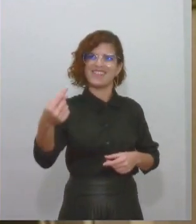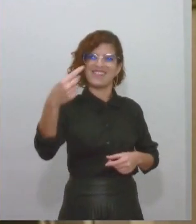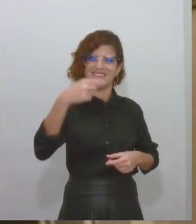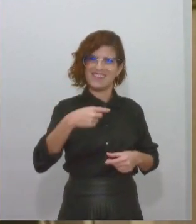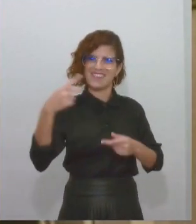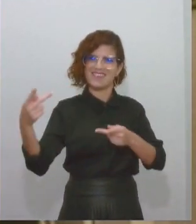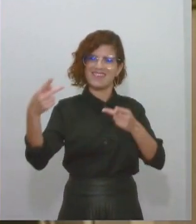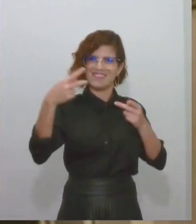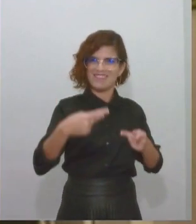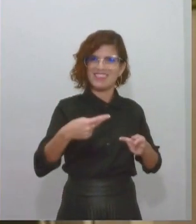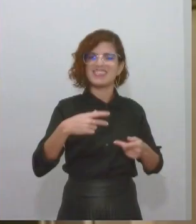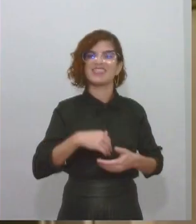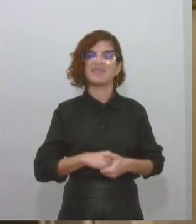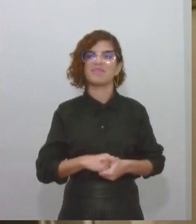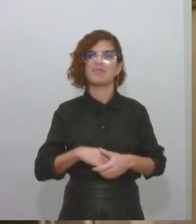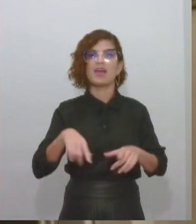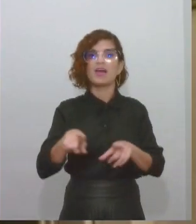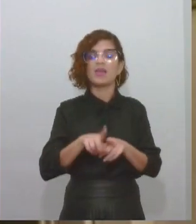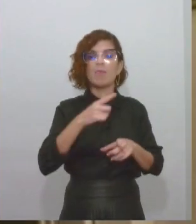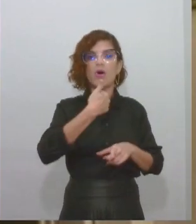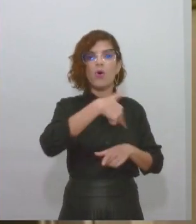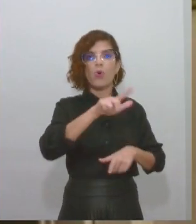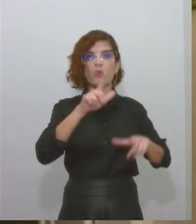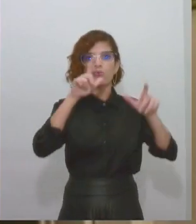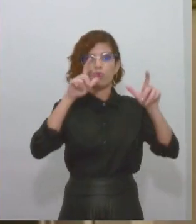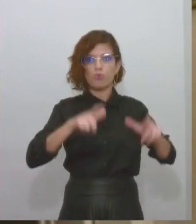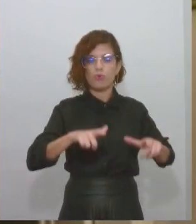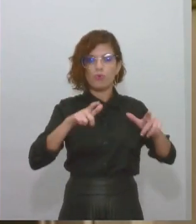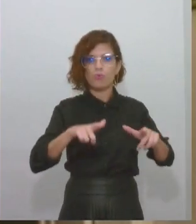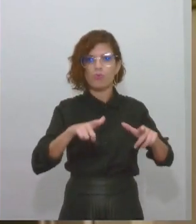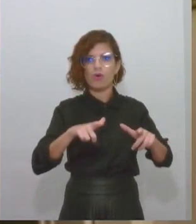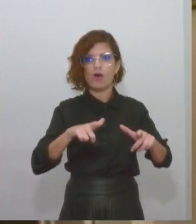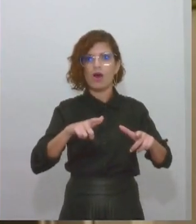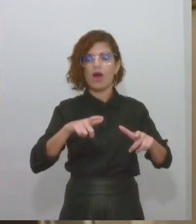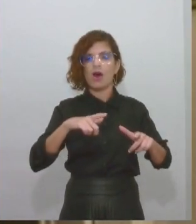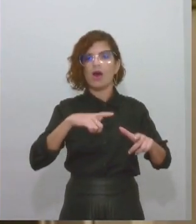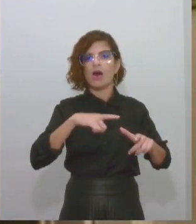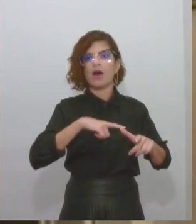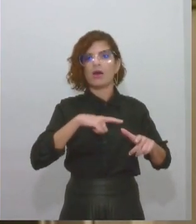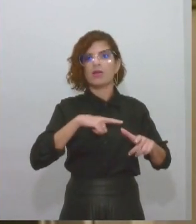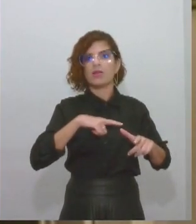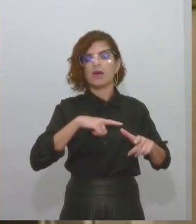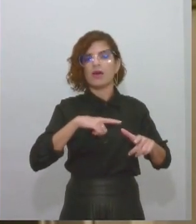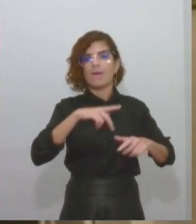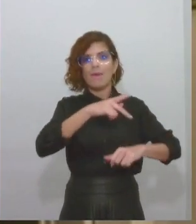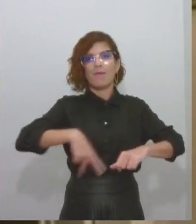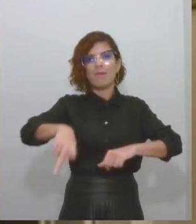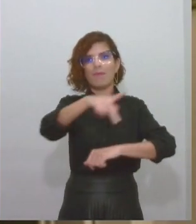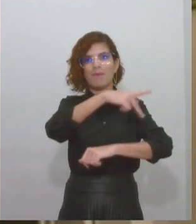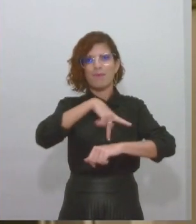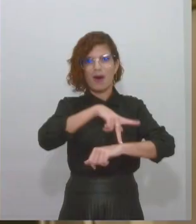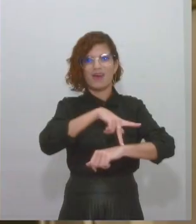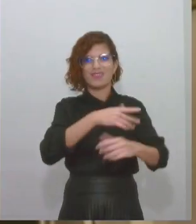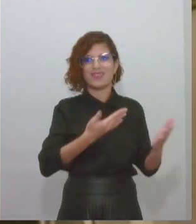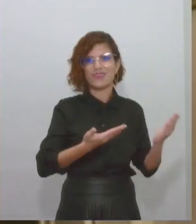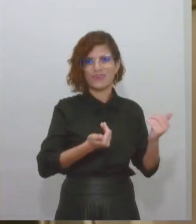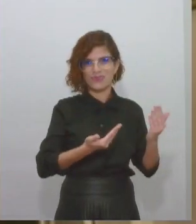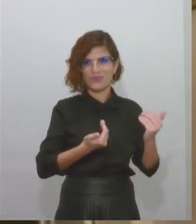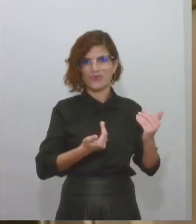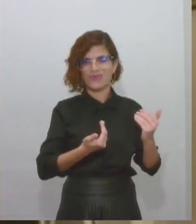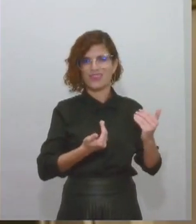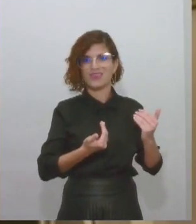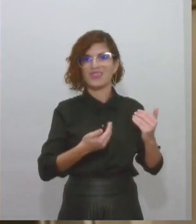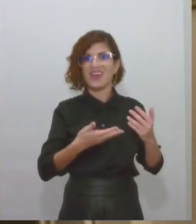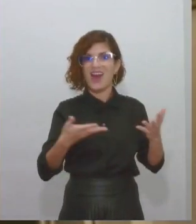periférica, no conjunto Irmã Dulce, na Praça da Juventude, onde, pela primeira vez, nós vamos levar o